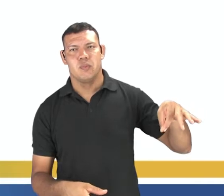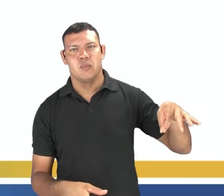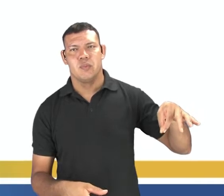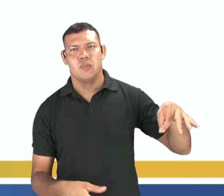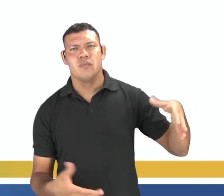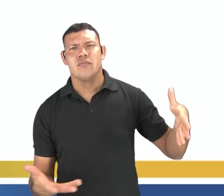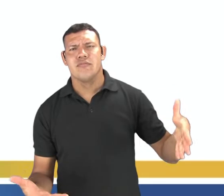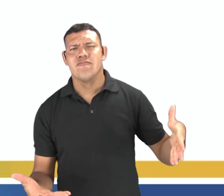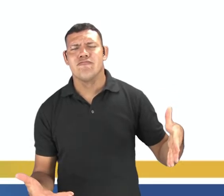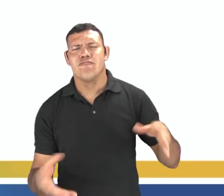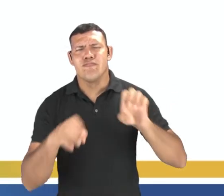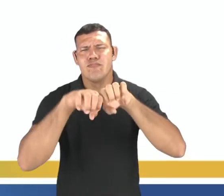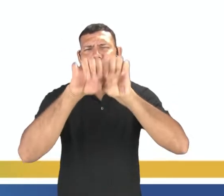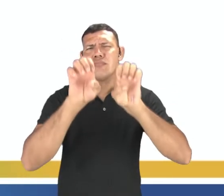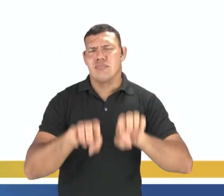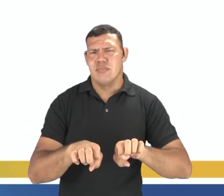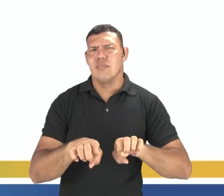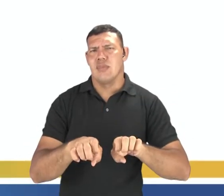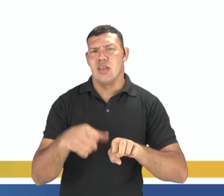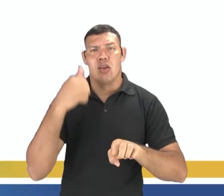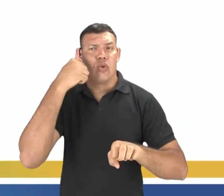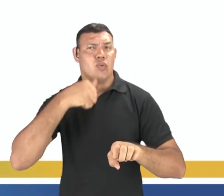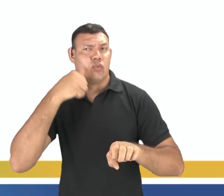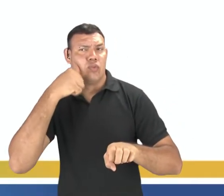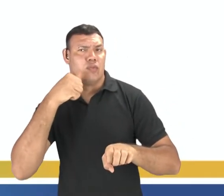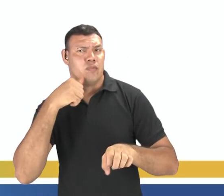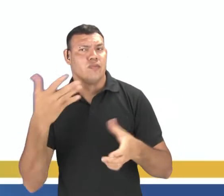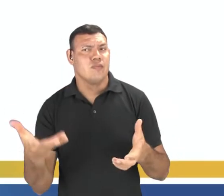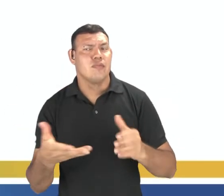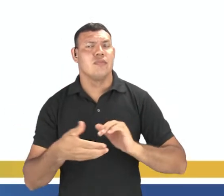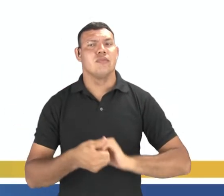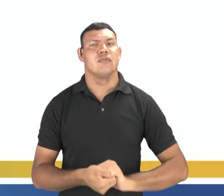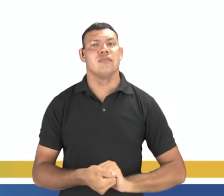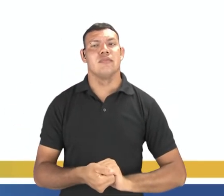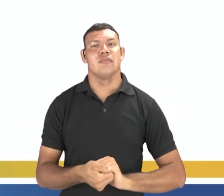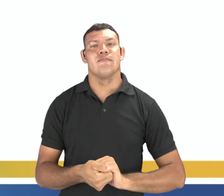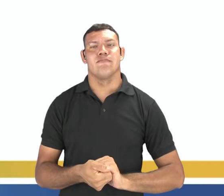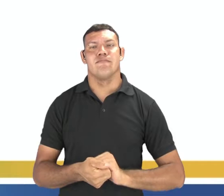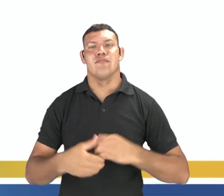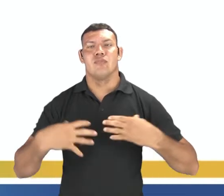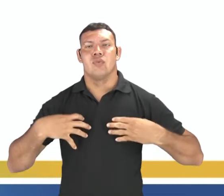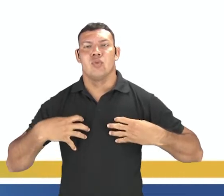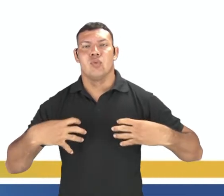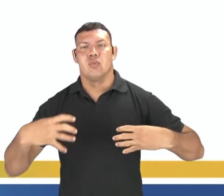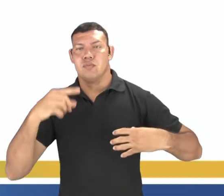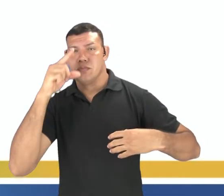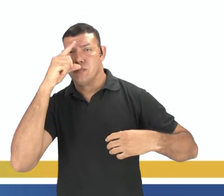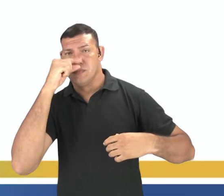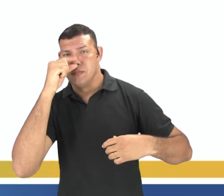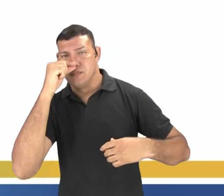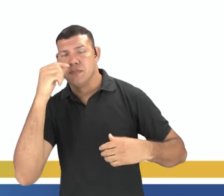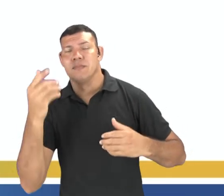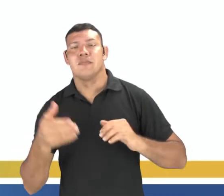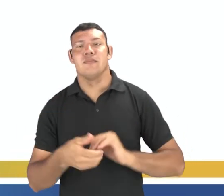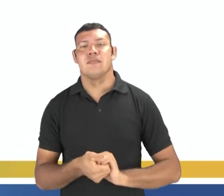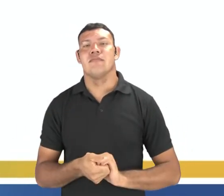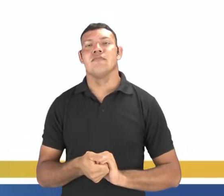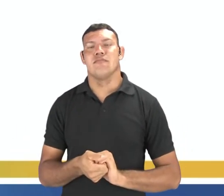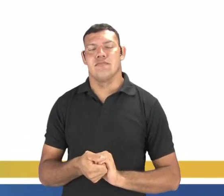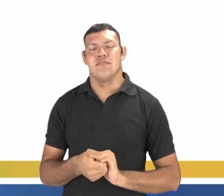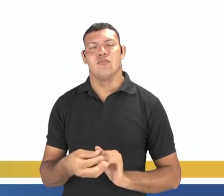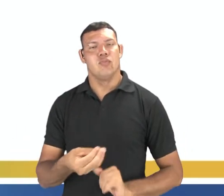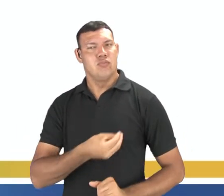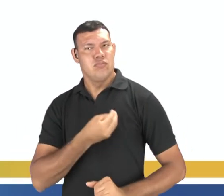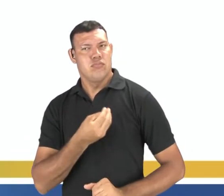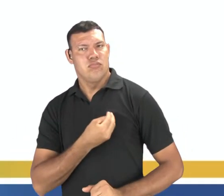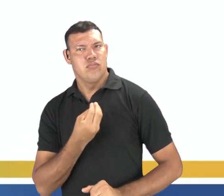clitóris, são estruturas encontradas no sistema feminino. Além disso, as mamas também são de grande importância na manutenção da